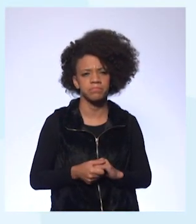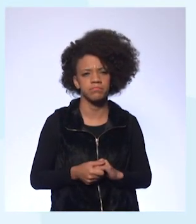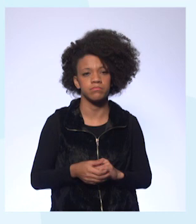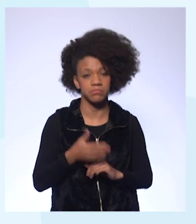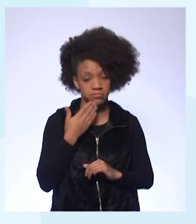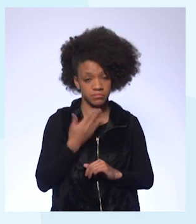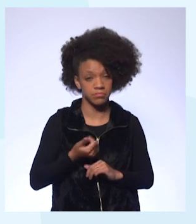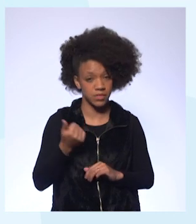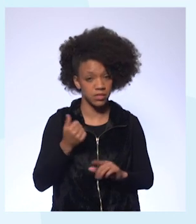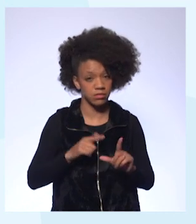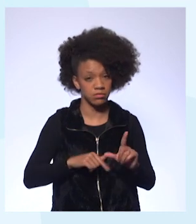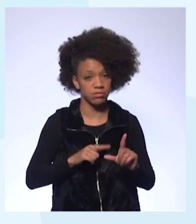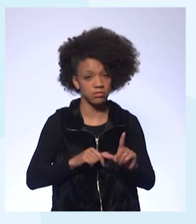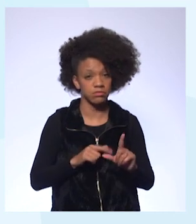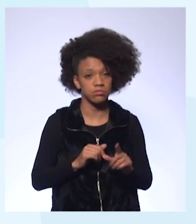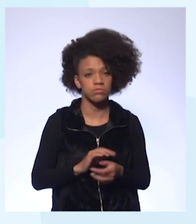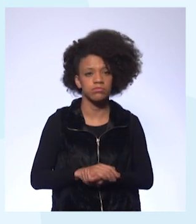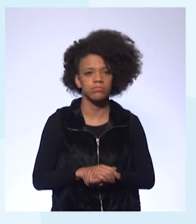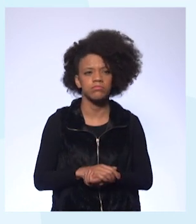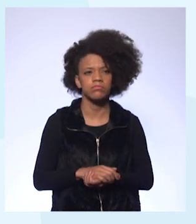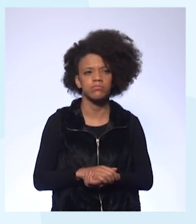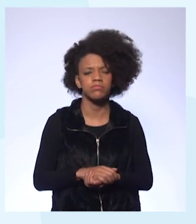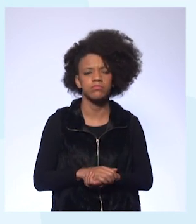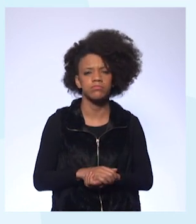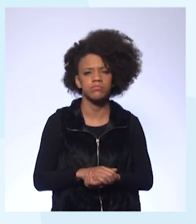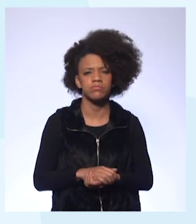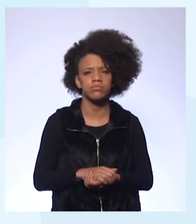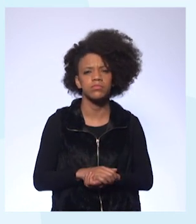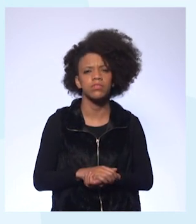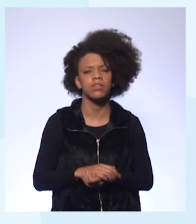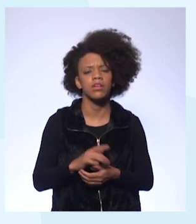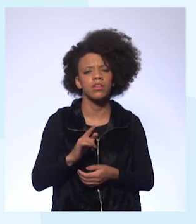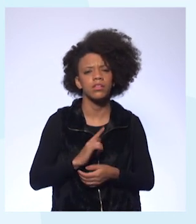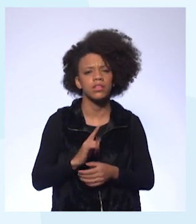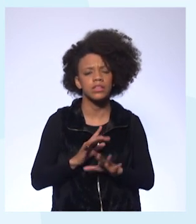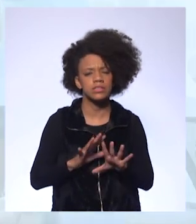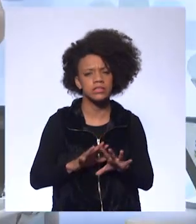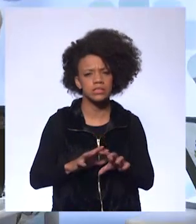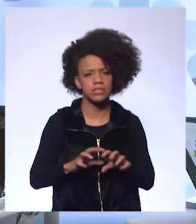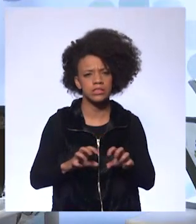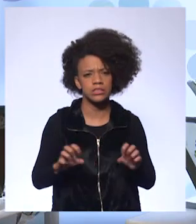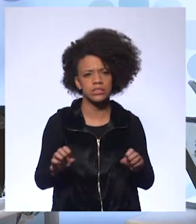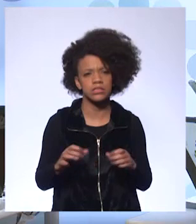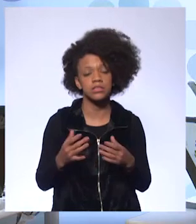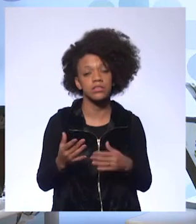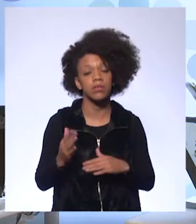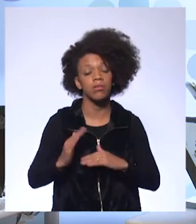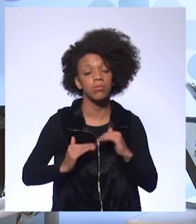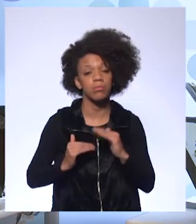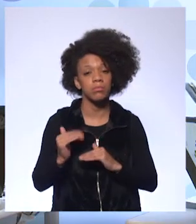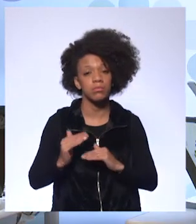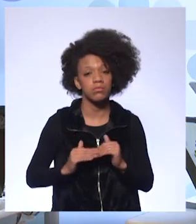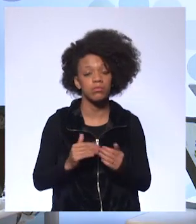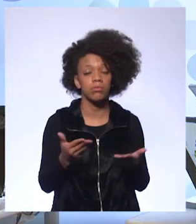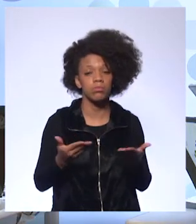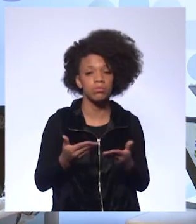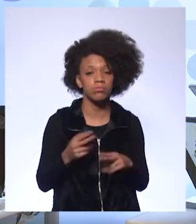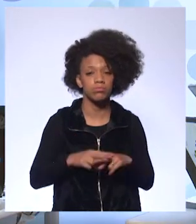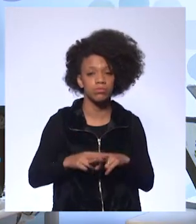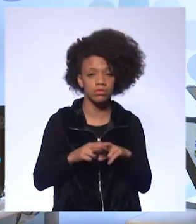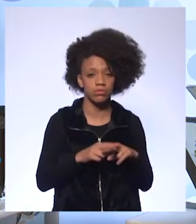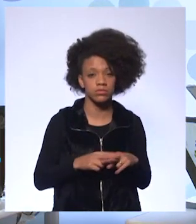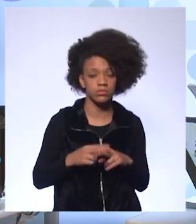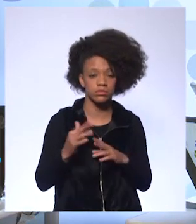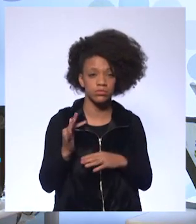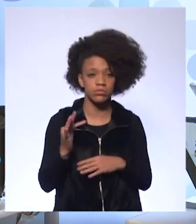tá bem melhor vote aqui haverá seca certo então é isso gente a gente trabalha um pouquinho aí a gente precisa sair